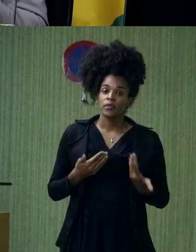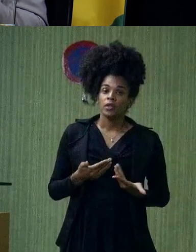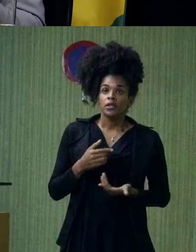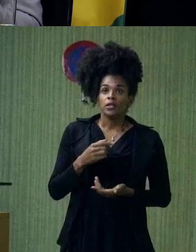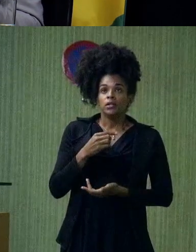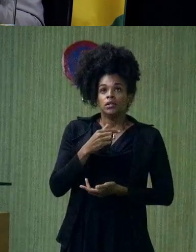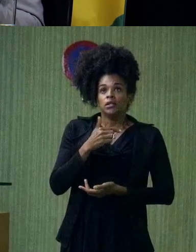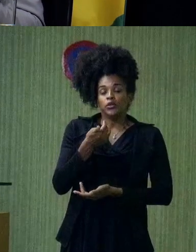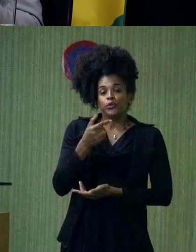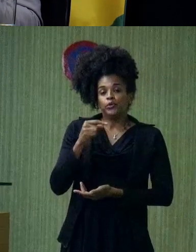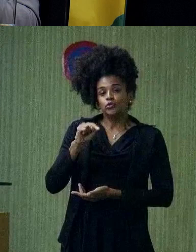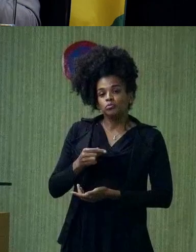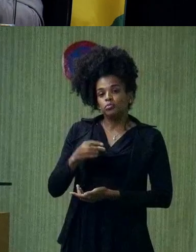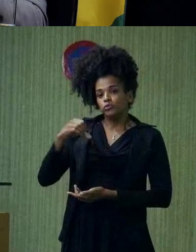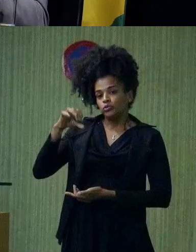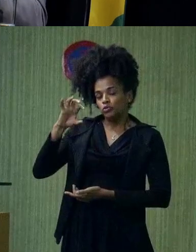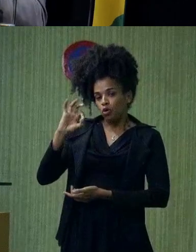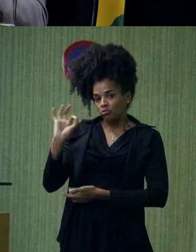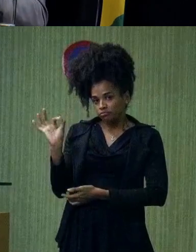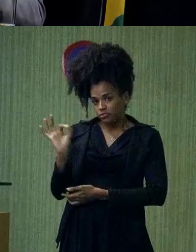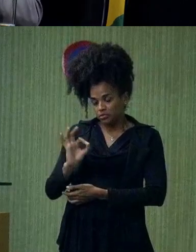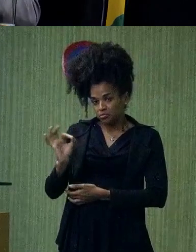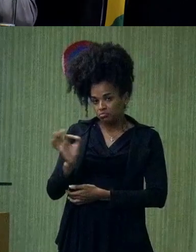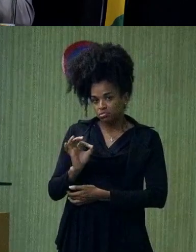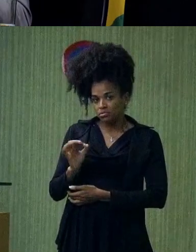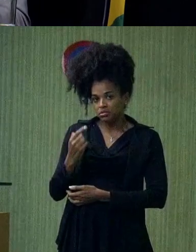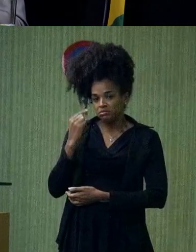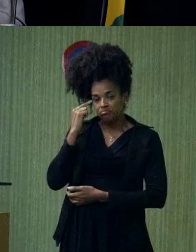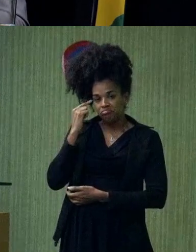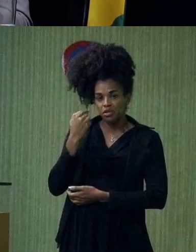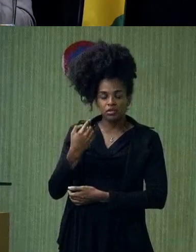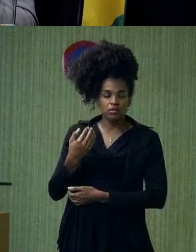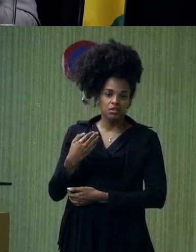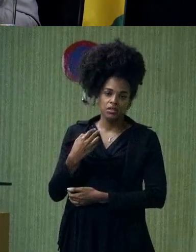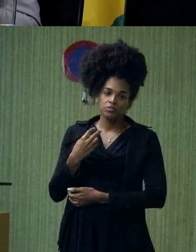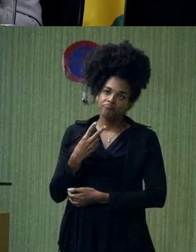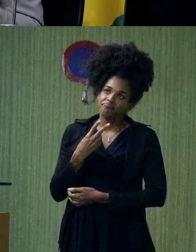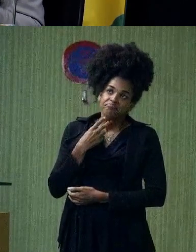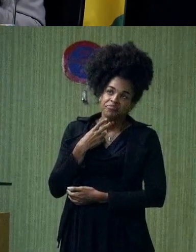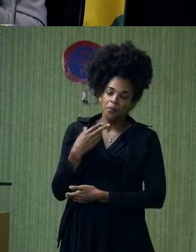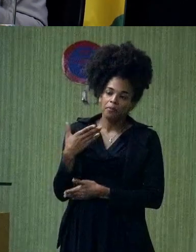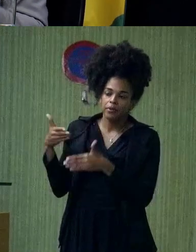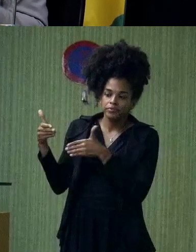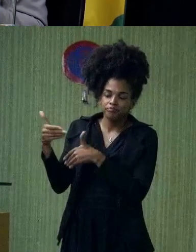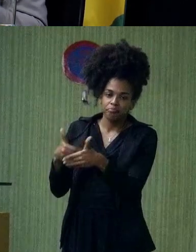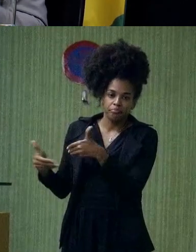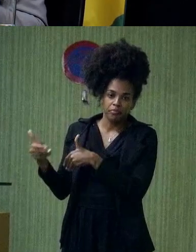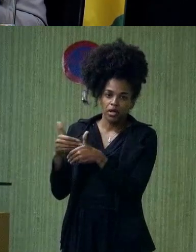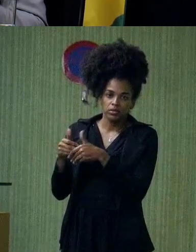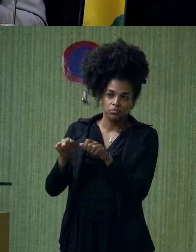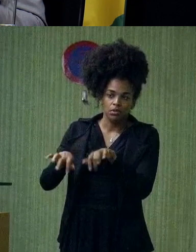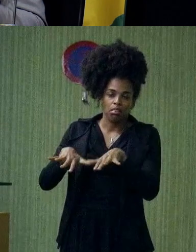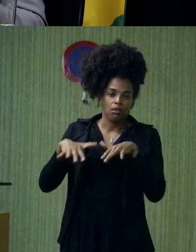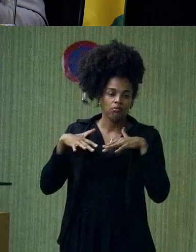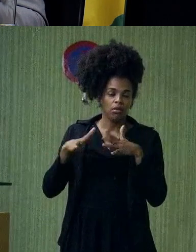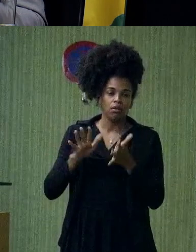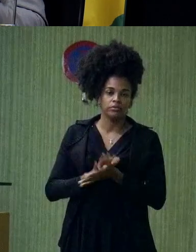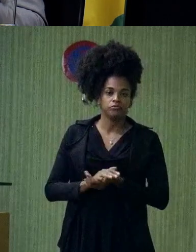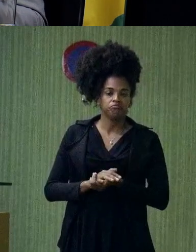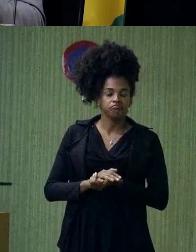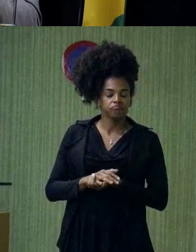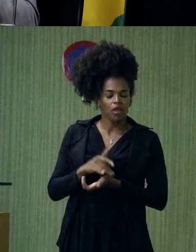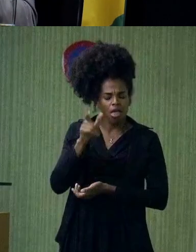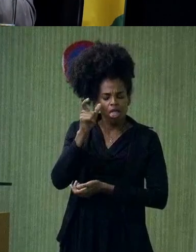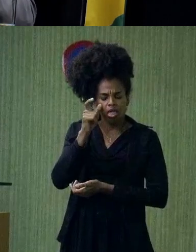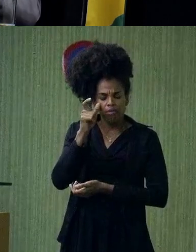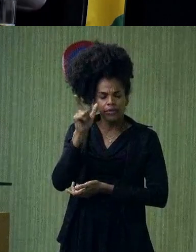por entenderam que não devemos participar das plenárias Ok interessante isso Eu particularmente eu penso